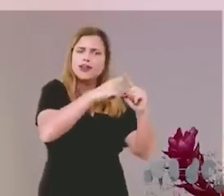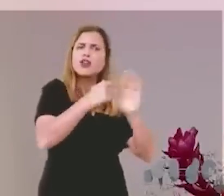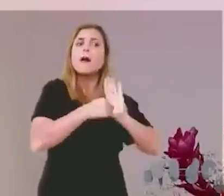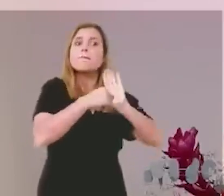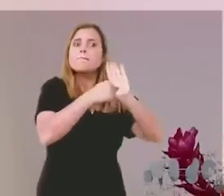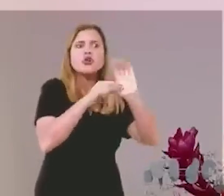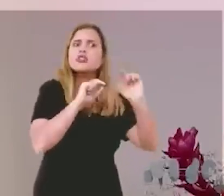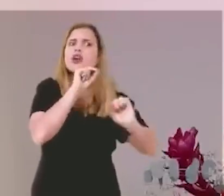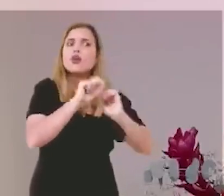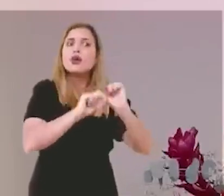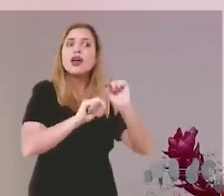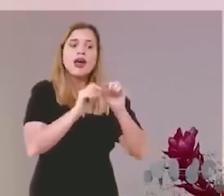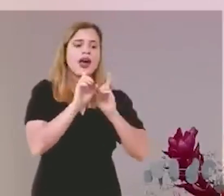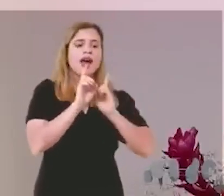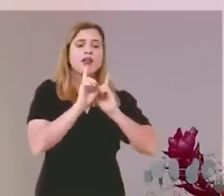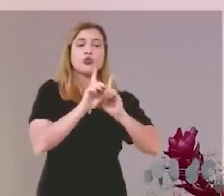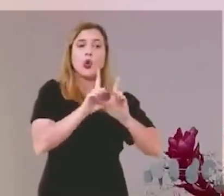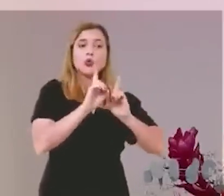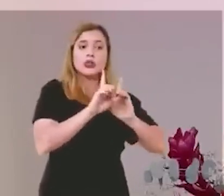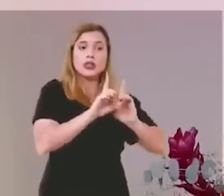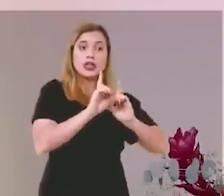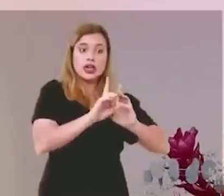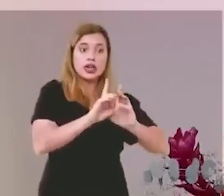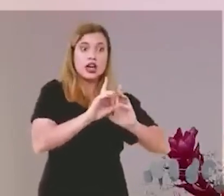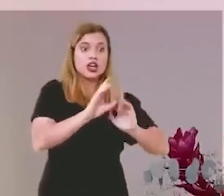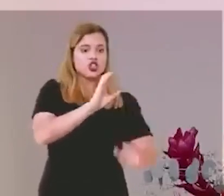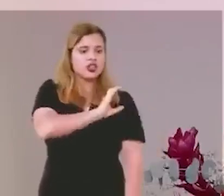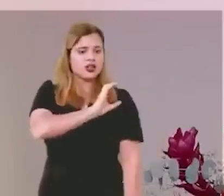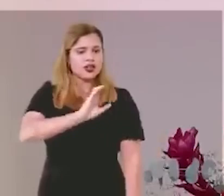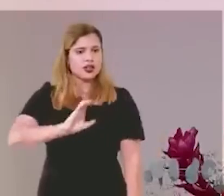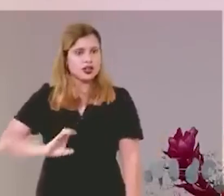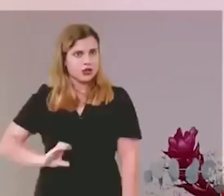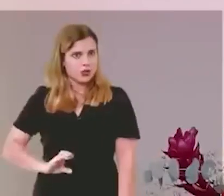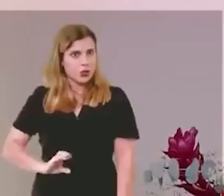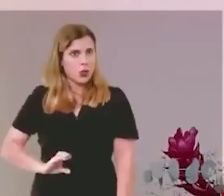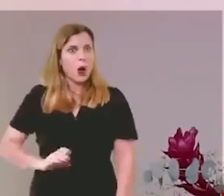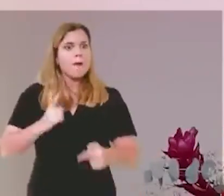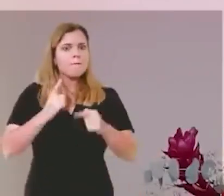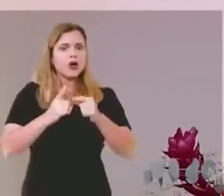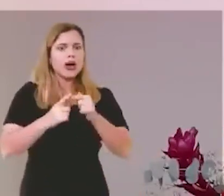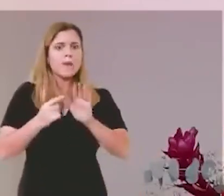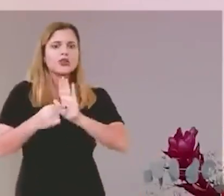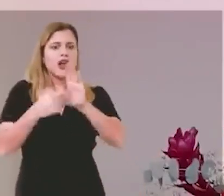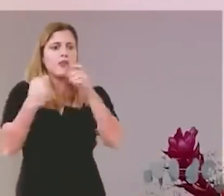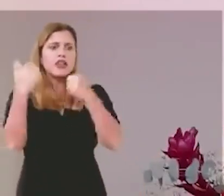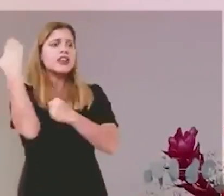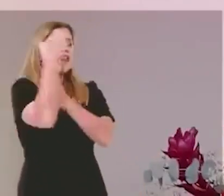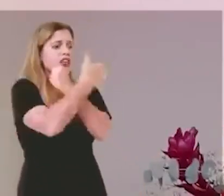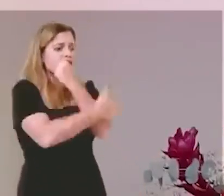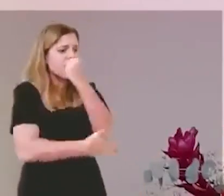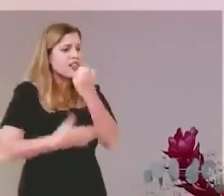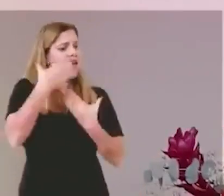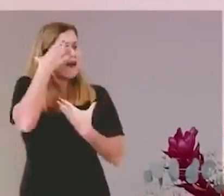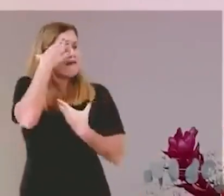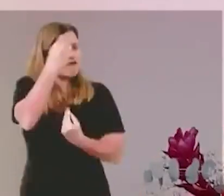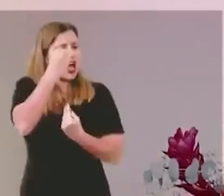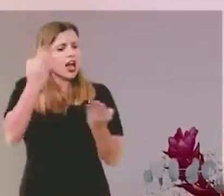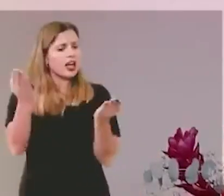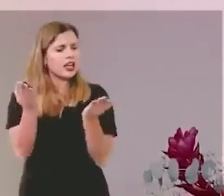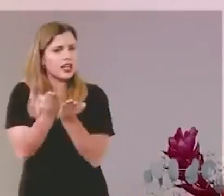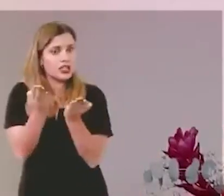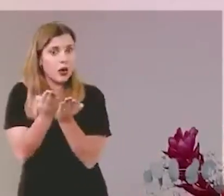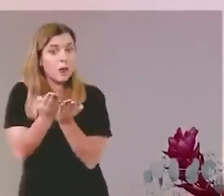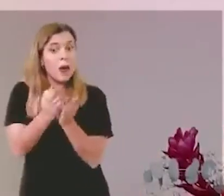trataram exatamente da doutrina de Cristo por causa desta influência. Então João vai escrever